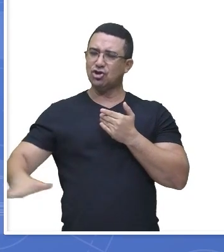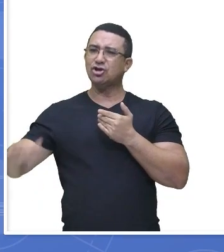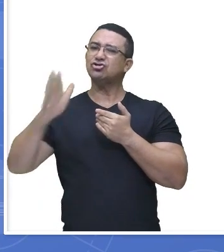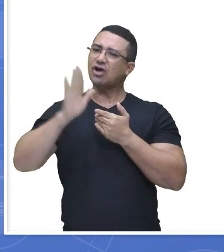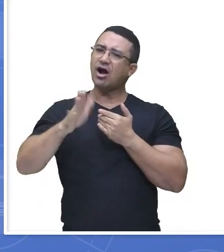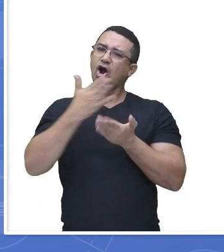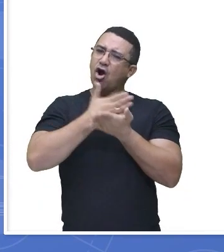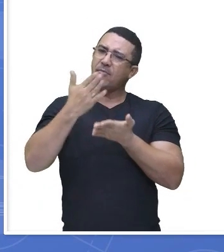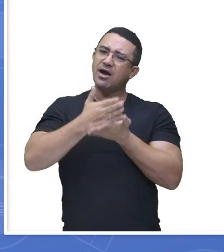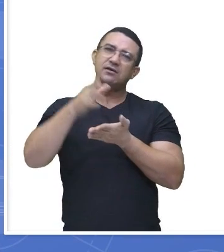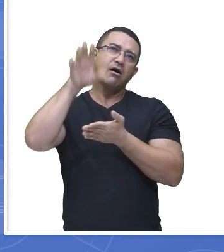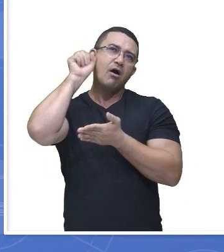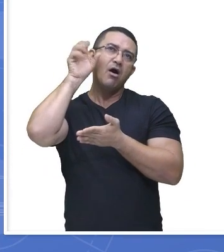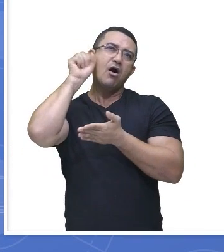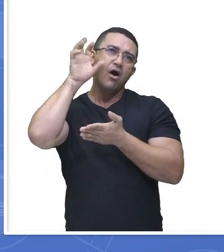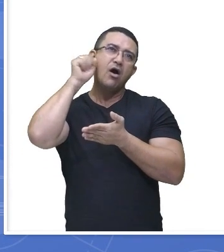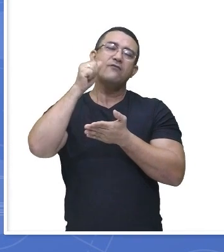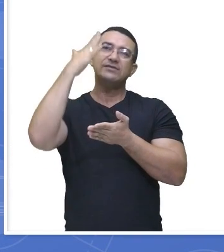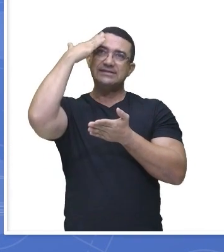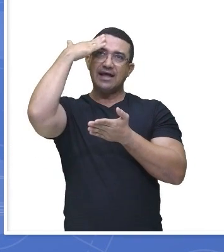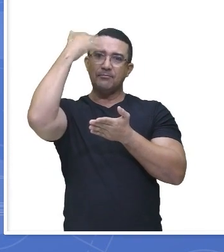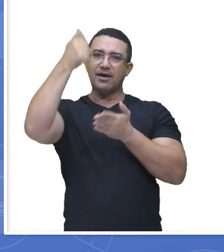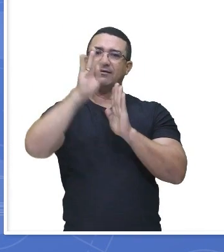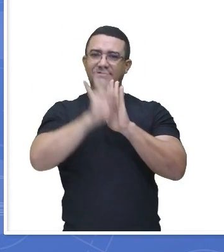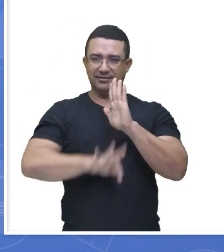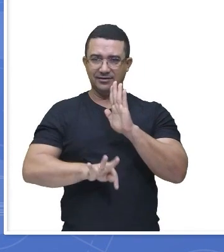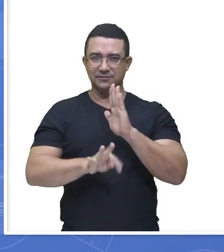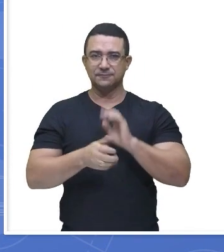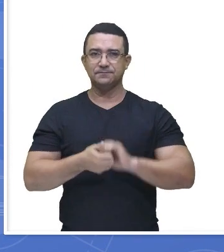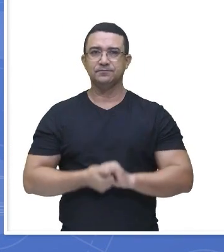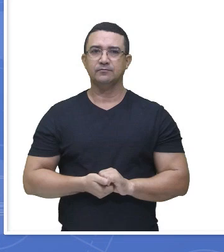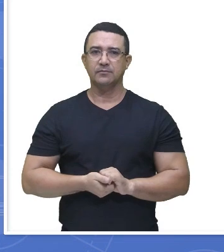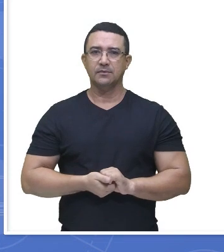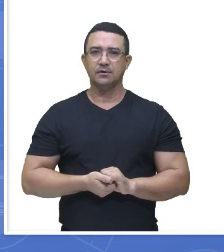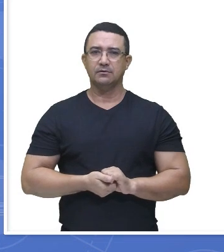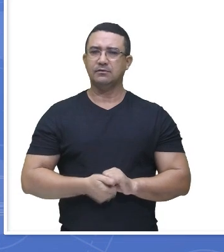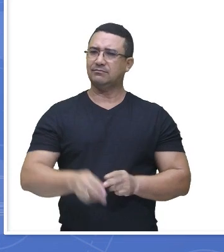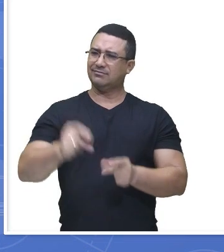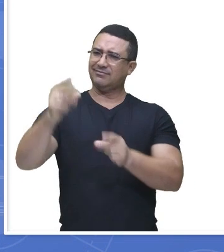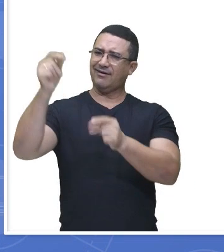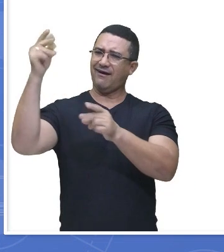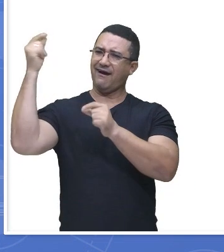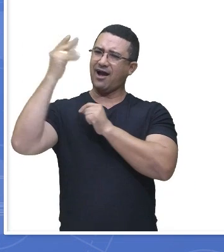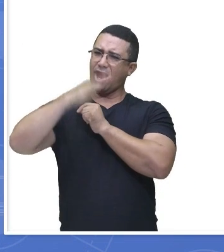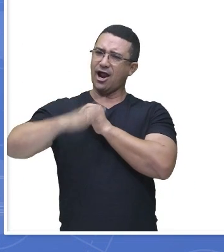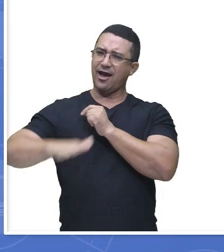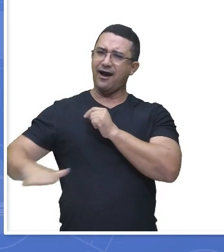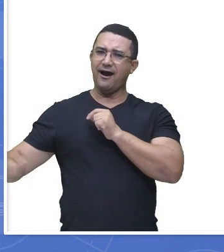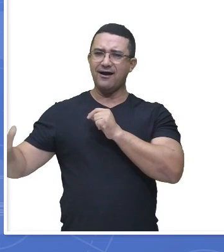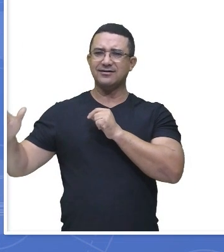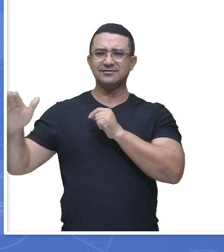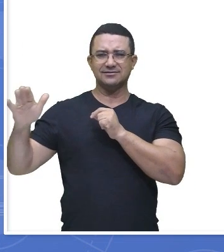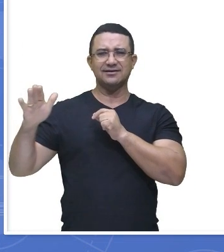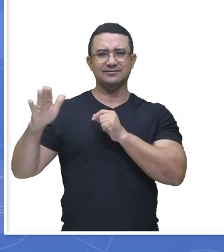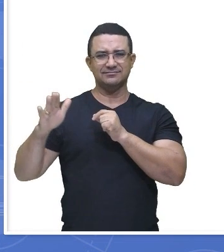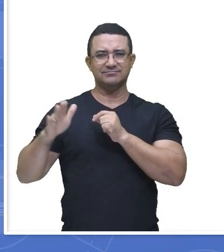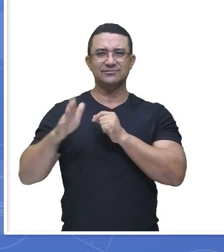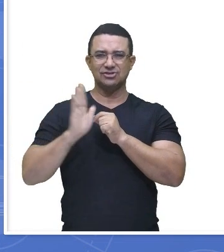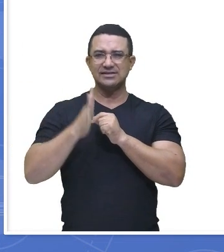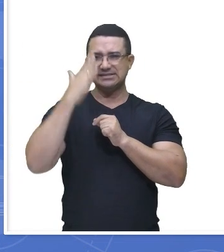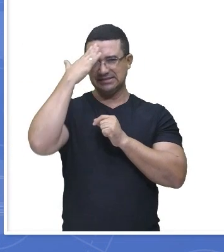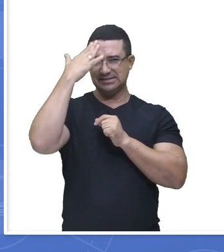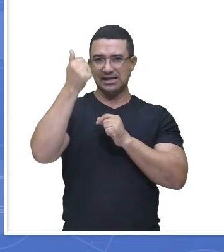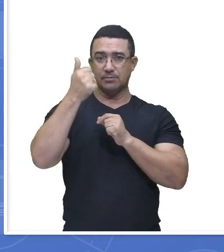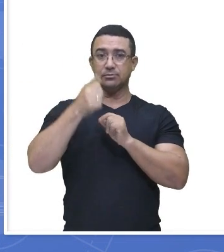né? Voltemos aqui ao enunciado. Lo escuchamos desde nuestra niñez, ou seja, infância. Lê